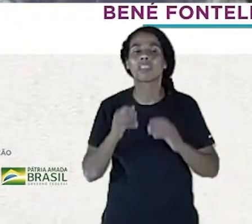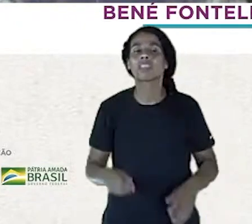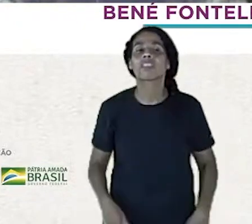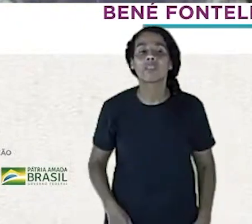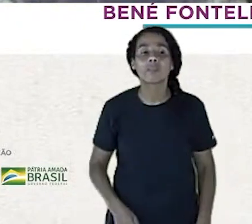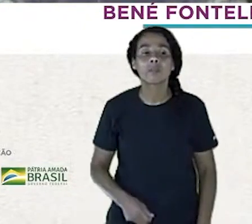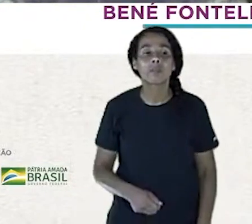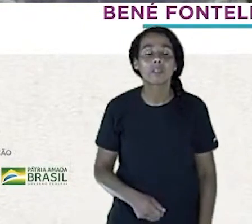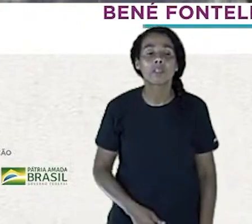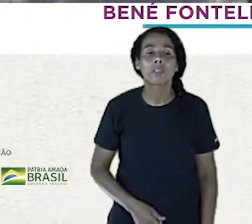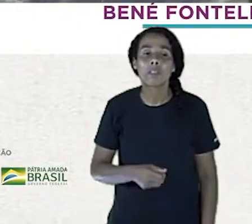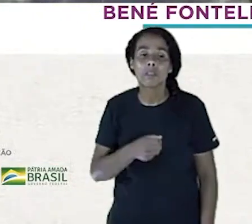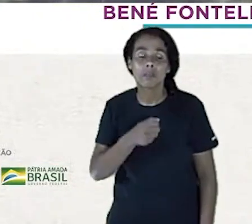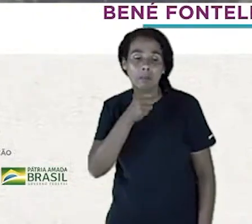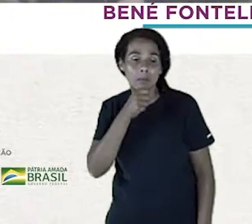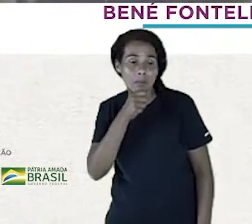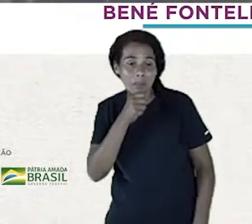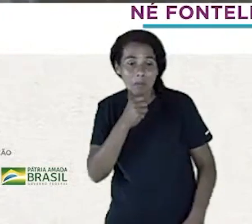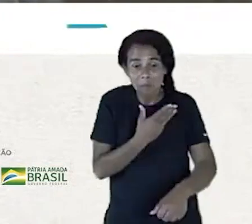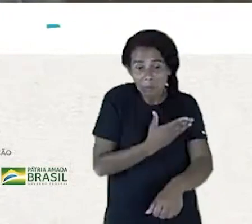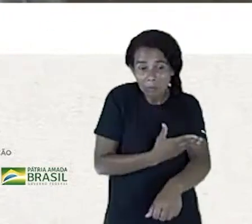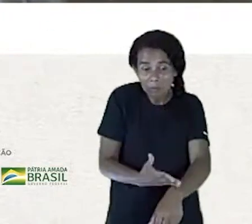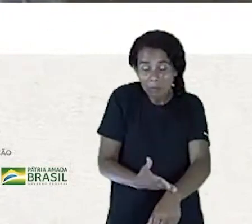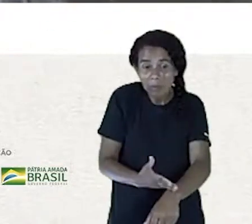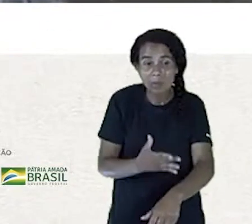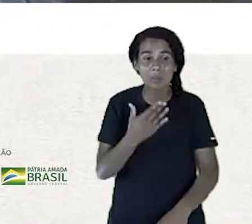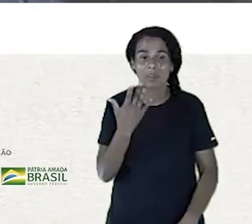não, deixa, tá bom. Mas